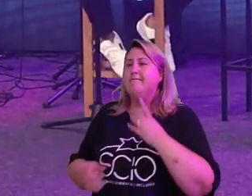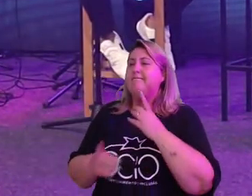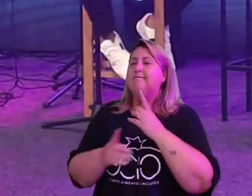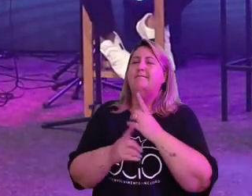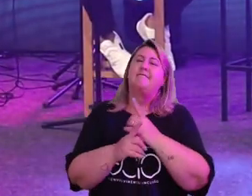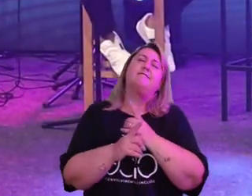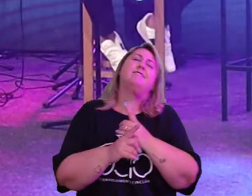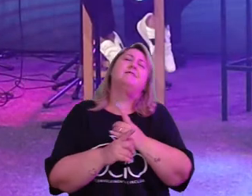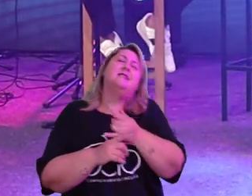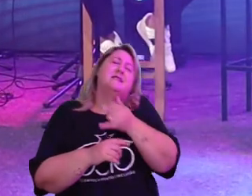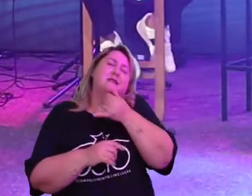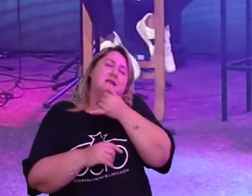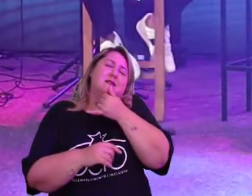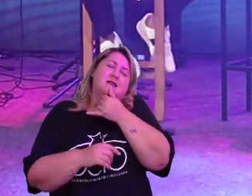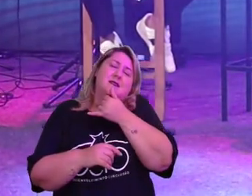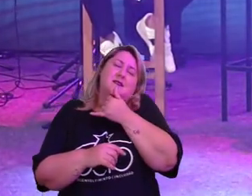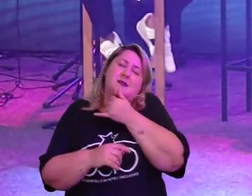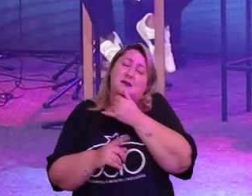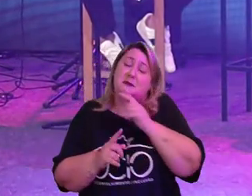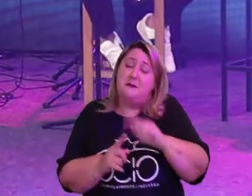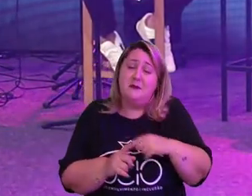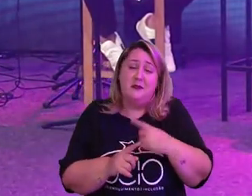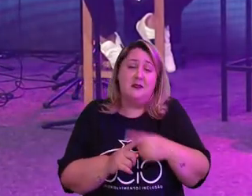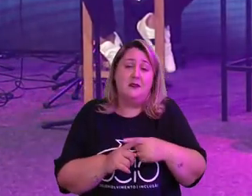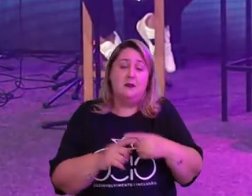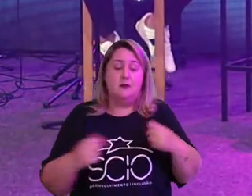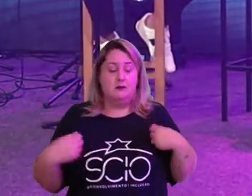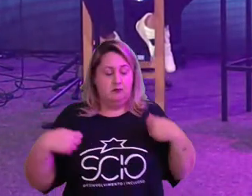eu encontrei me deixou mais triste.